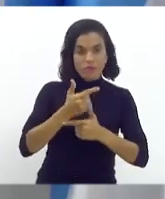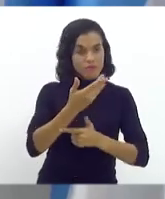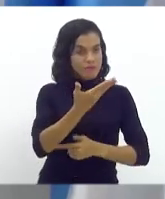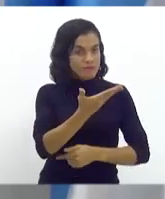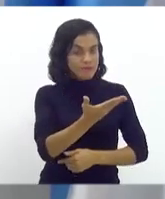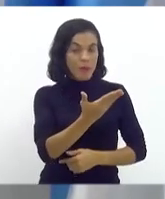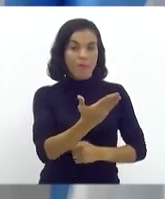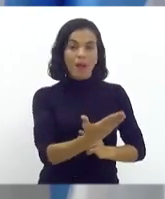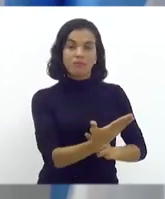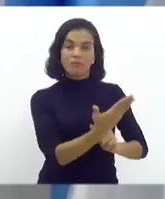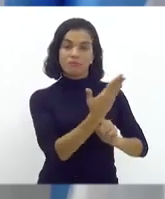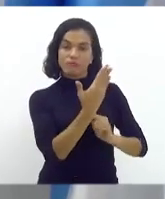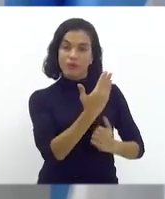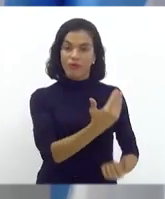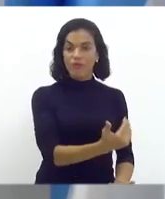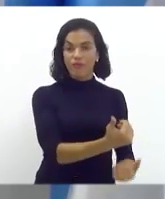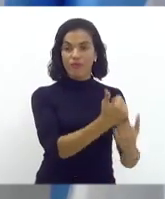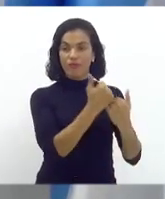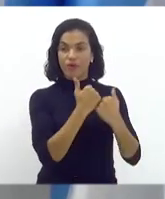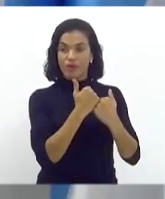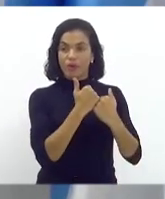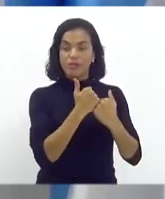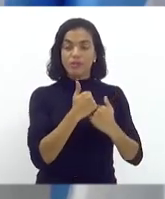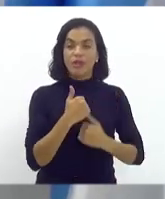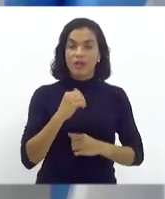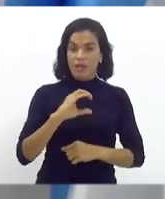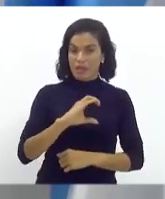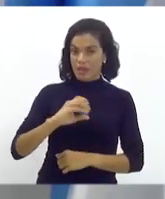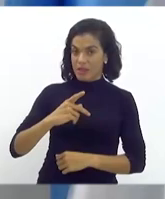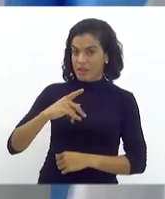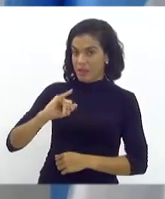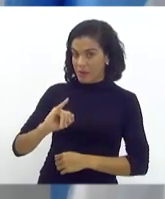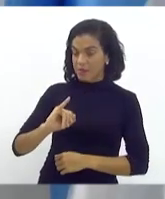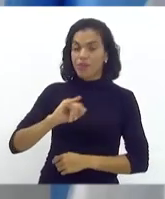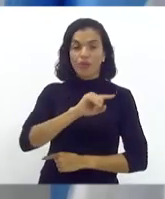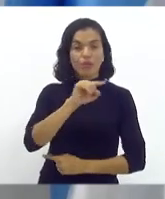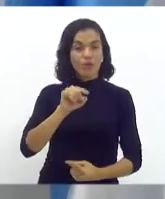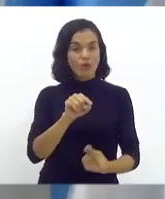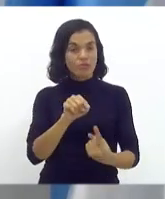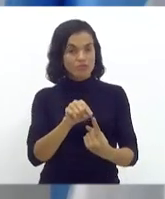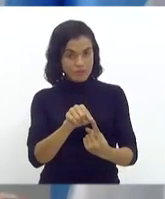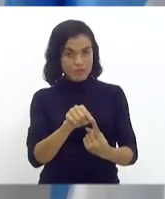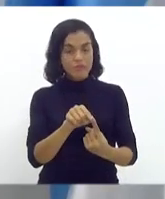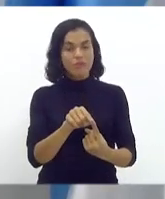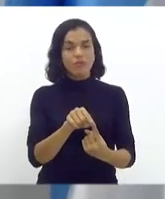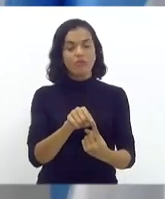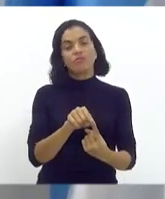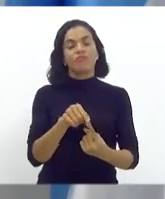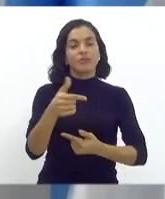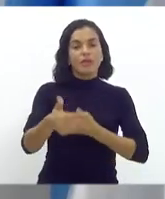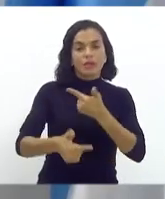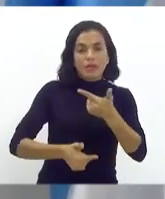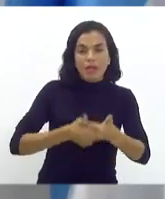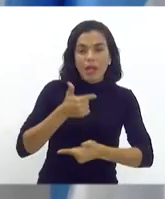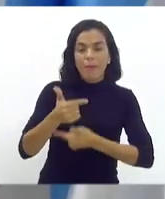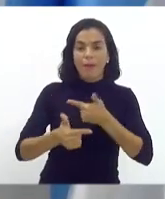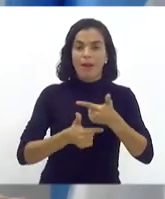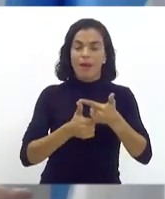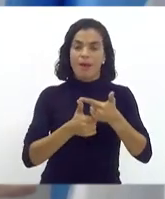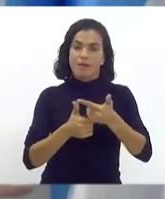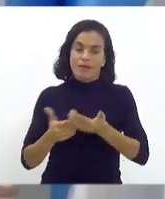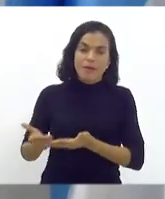para subsidiar esta CPI que tem aí o objetivo de trabalhar e